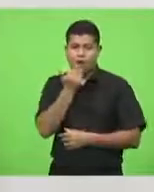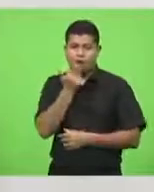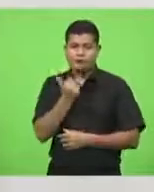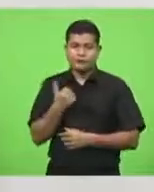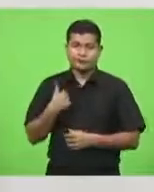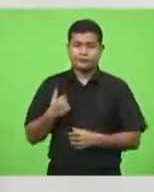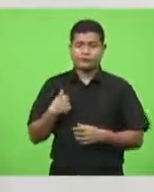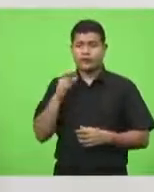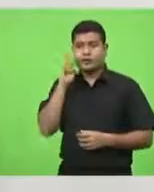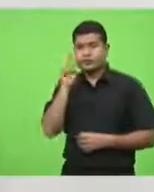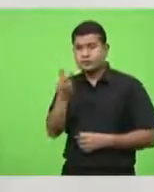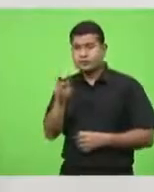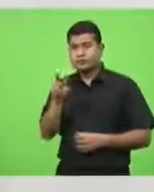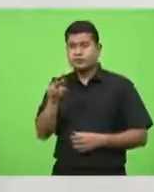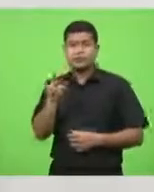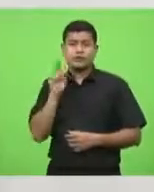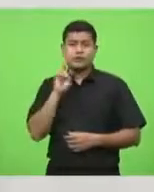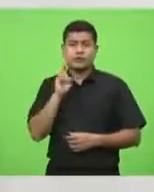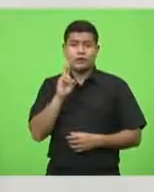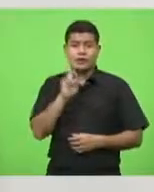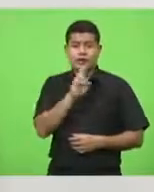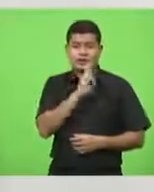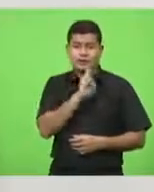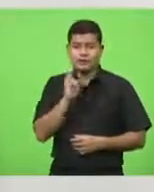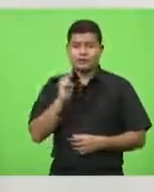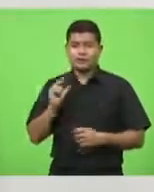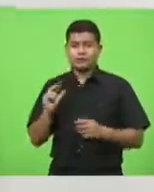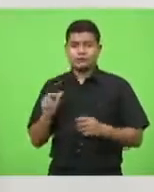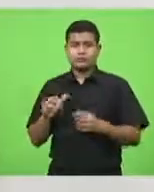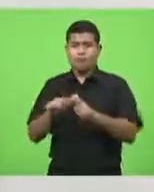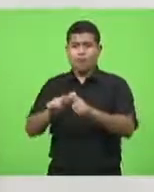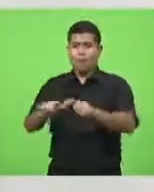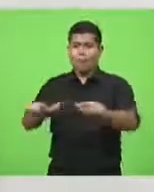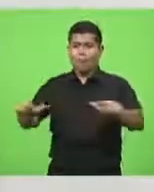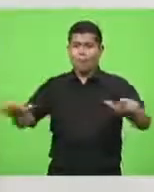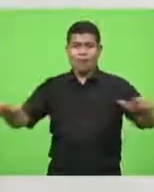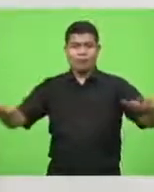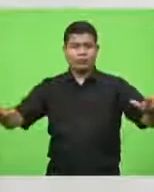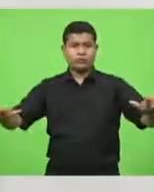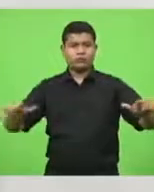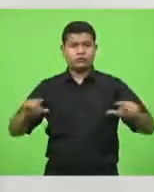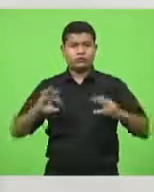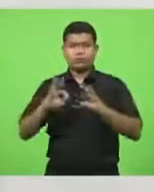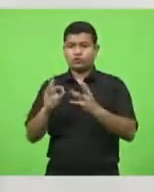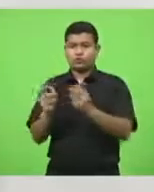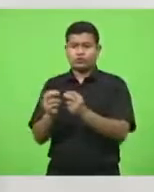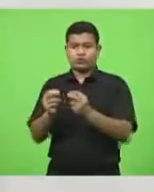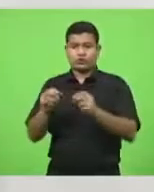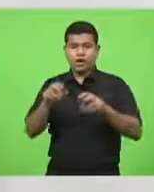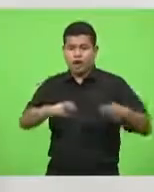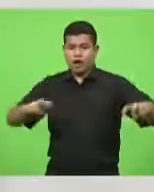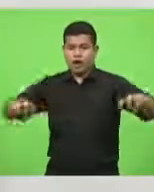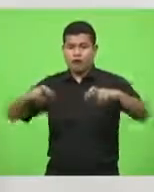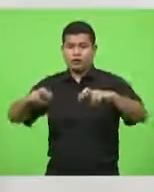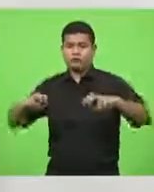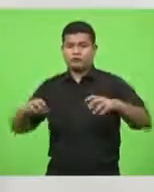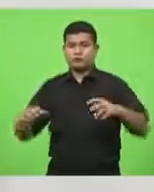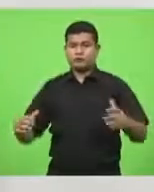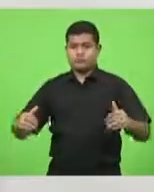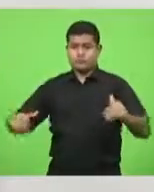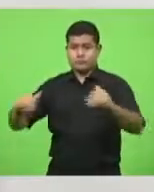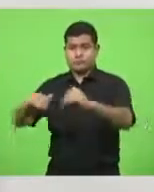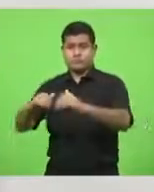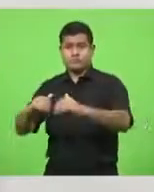o restaurante vazio, com as cadeiras, as mesas todas levantadas e eu tendo que pegar o meu lanche e